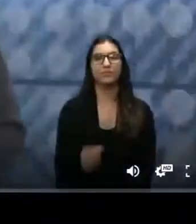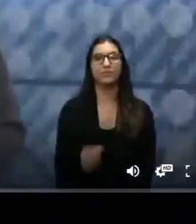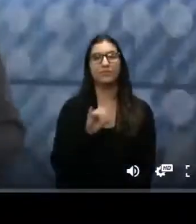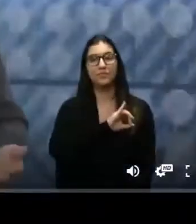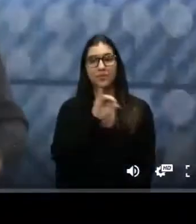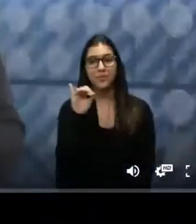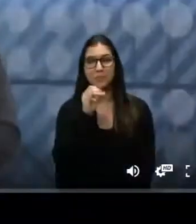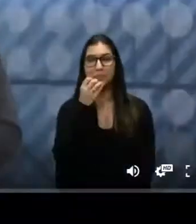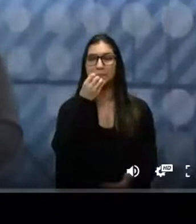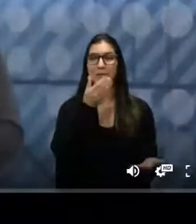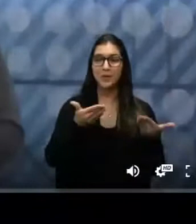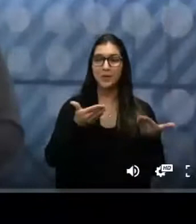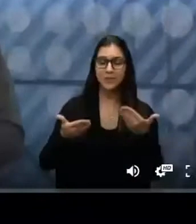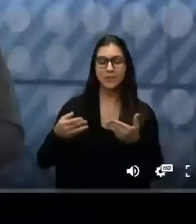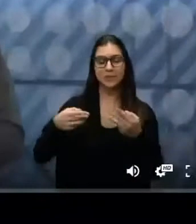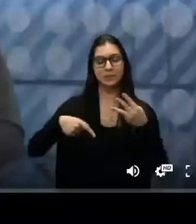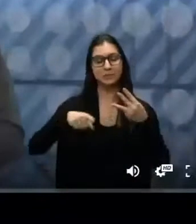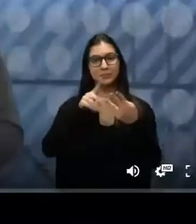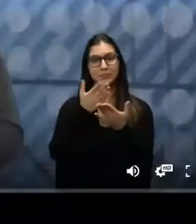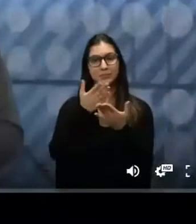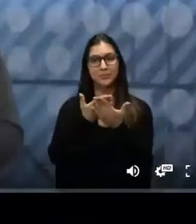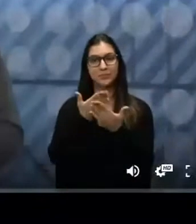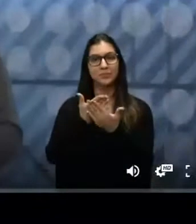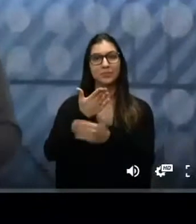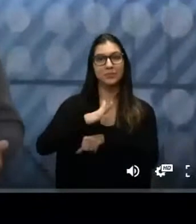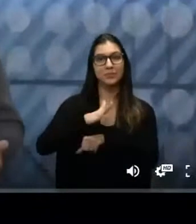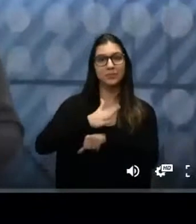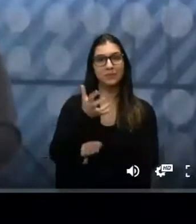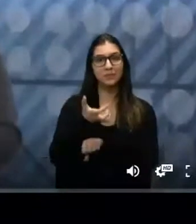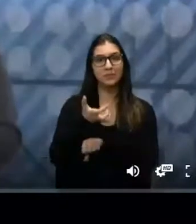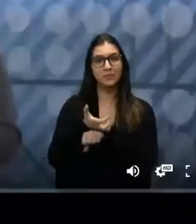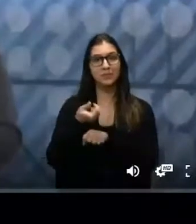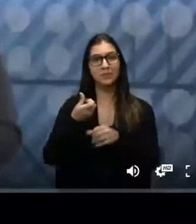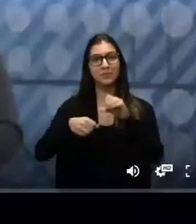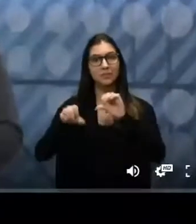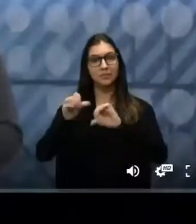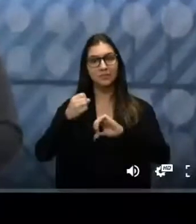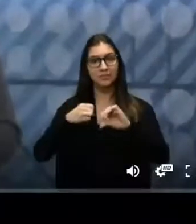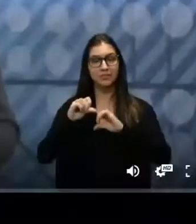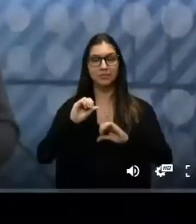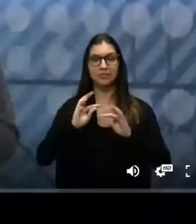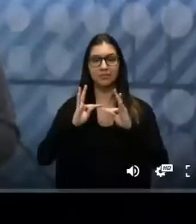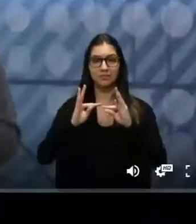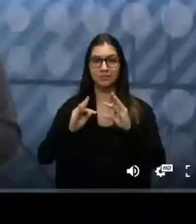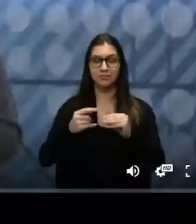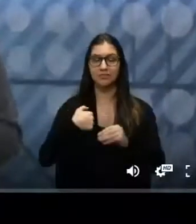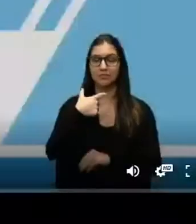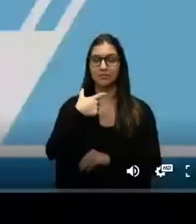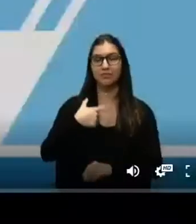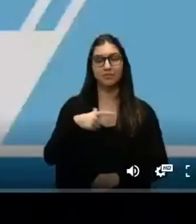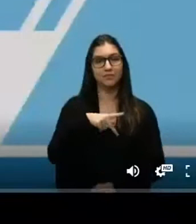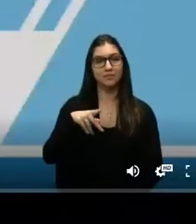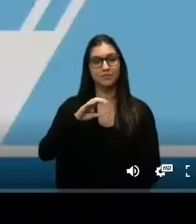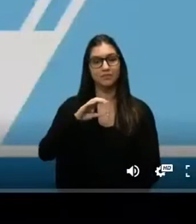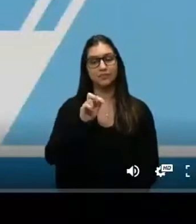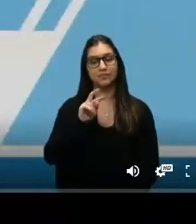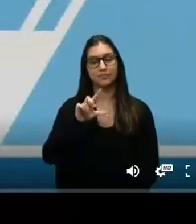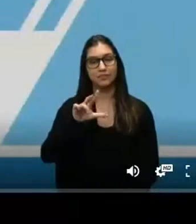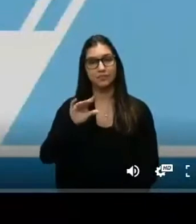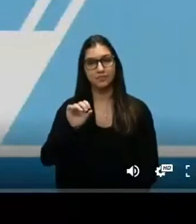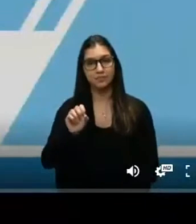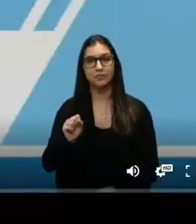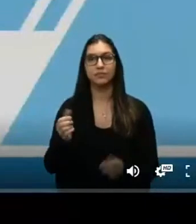Olá, sejam bem-vindos à nossa terceira aula prática da disciplina de Química Geral. Eu sou o professor Carlos e vou estar acompanhando